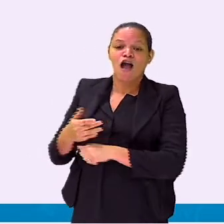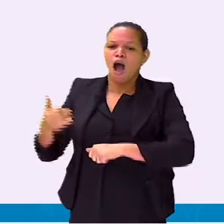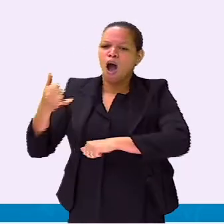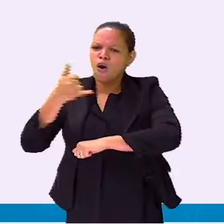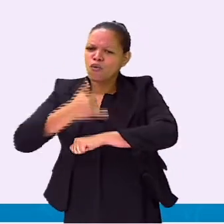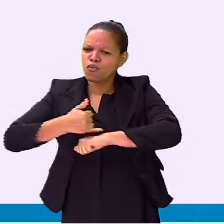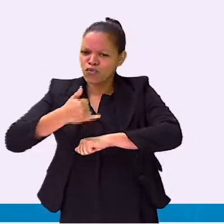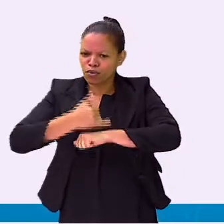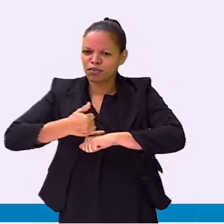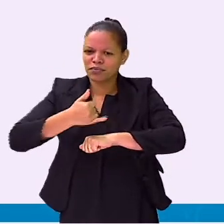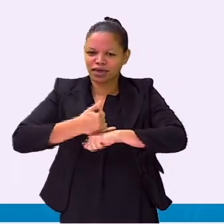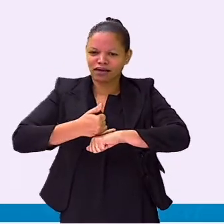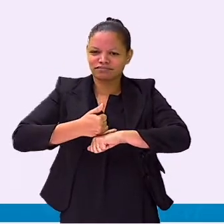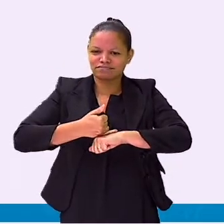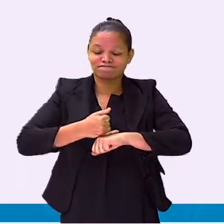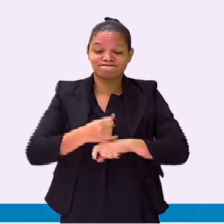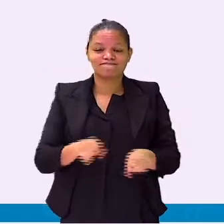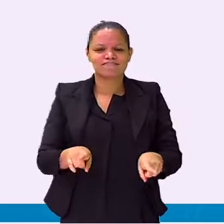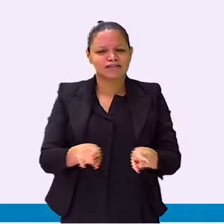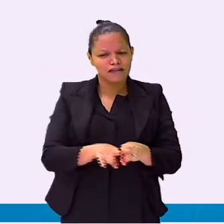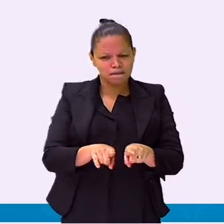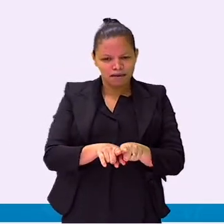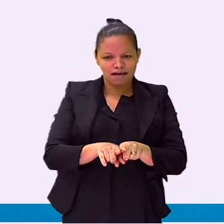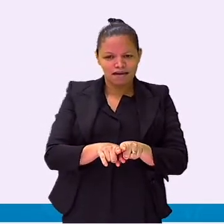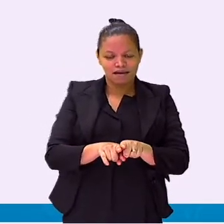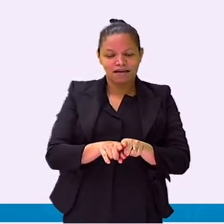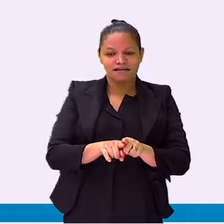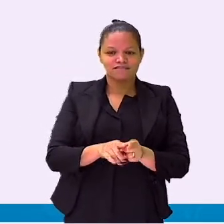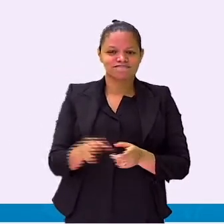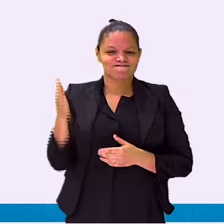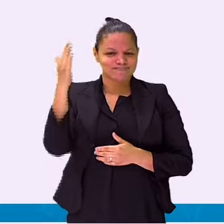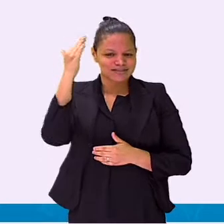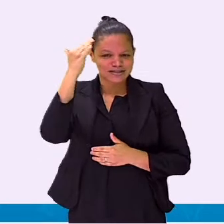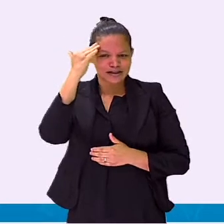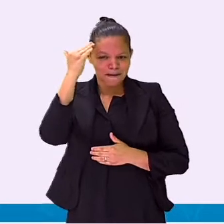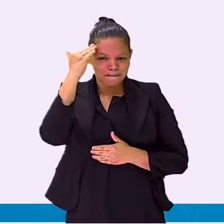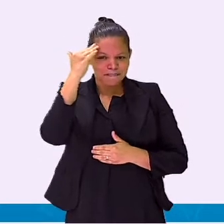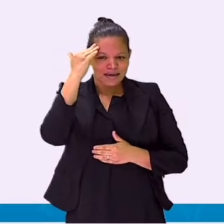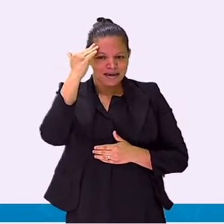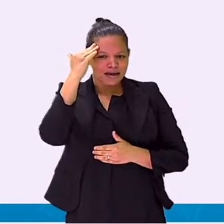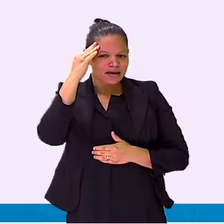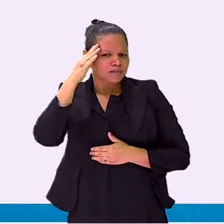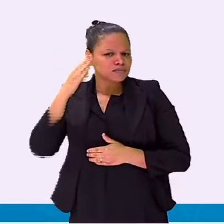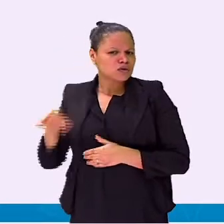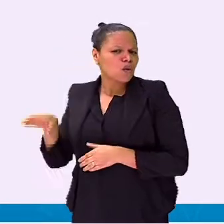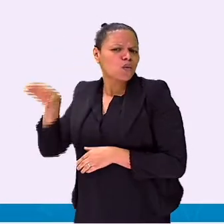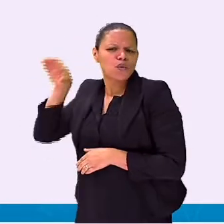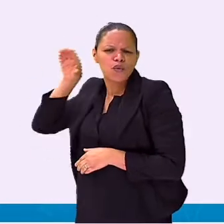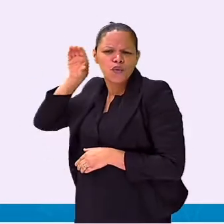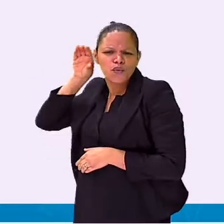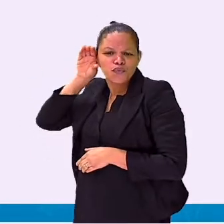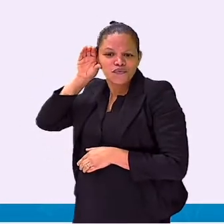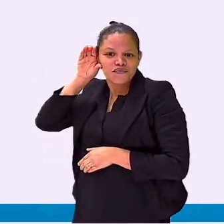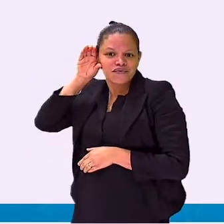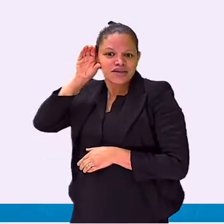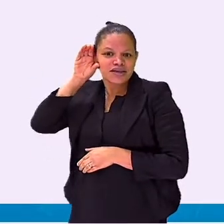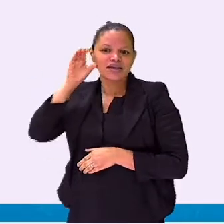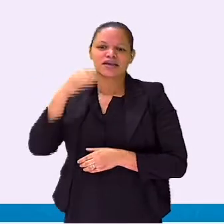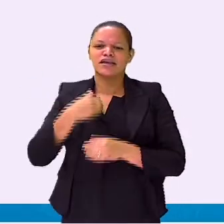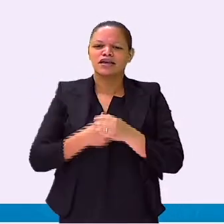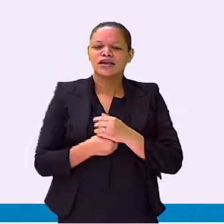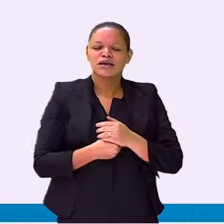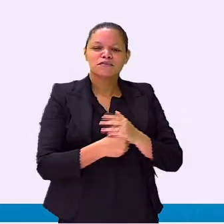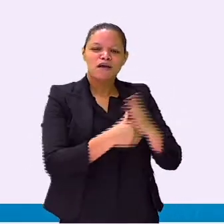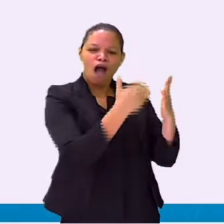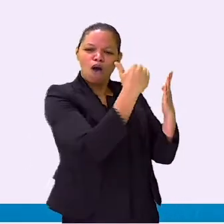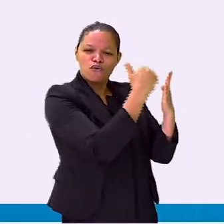em todos os lugares que nós vamos é sobre a nossa culinária, algo que chama muita atenção das pessoas